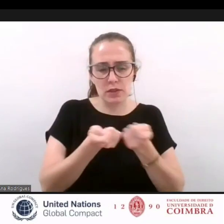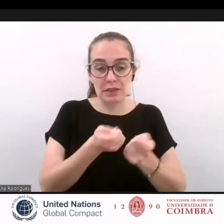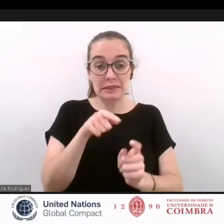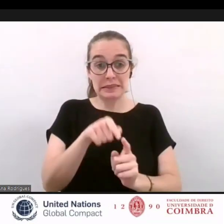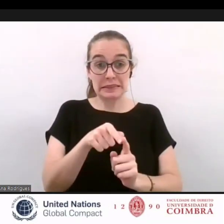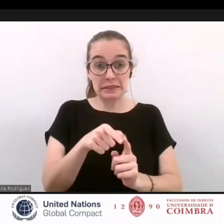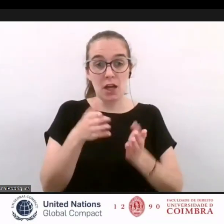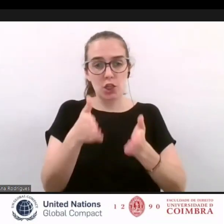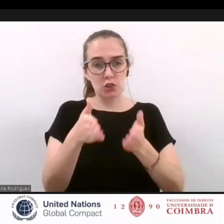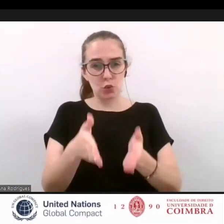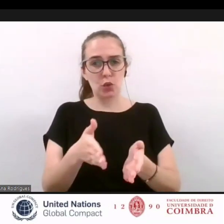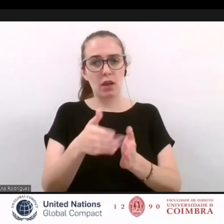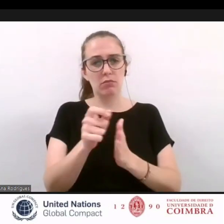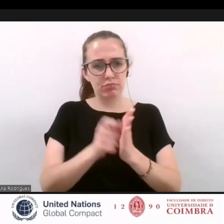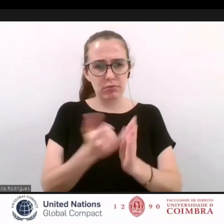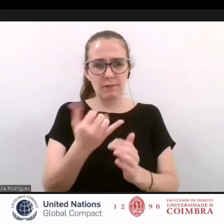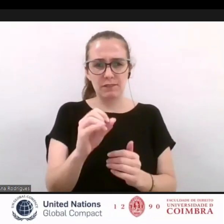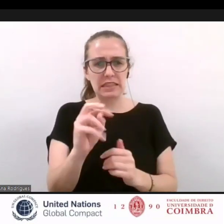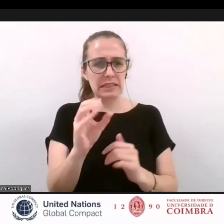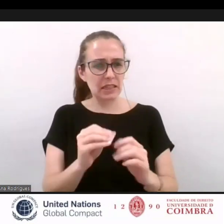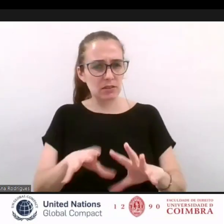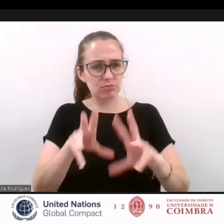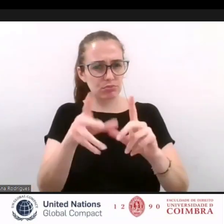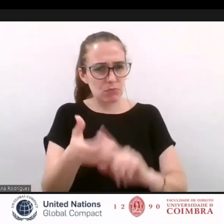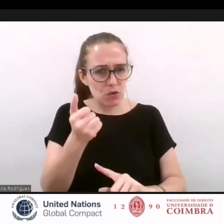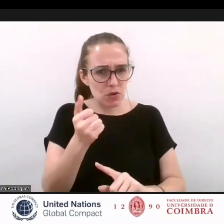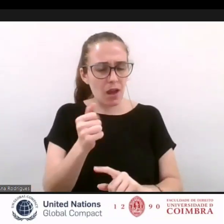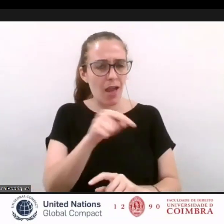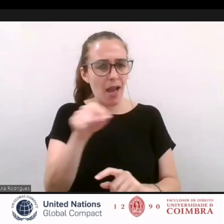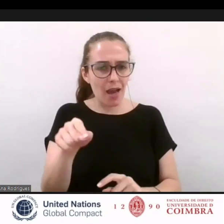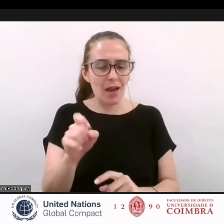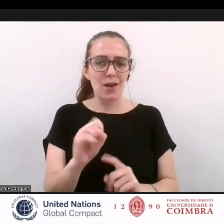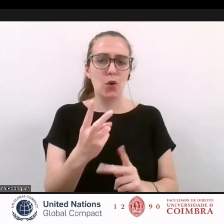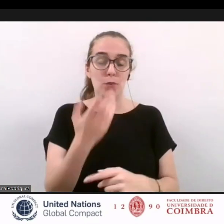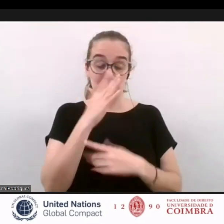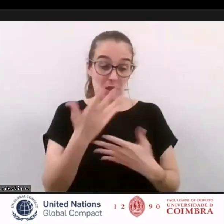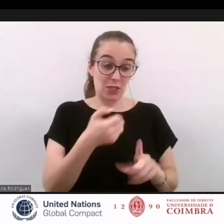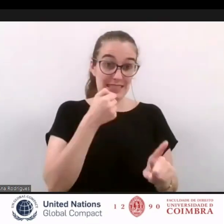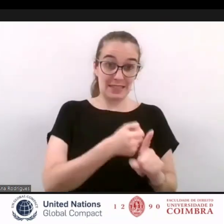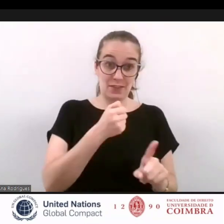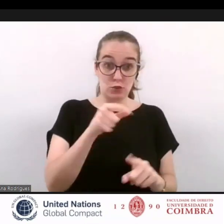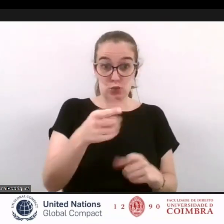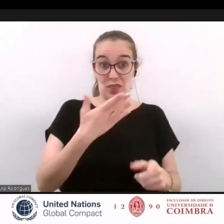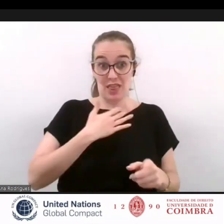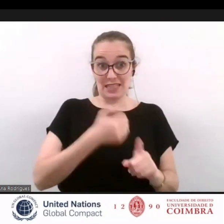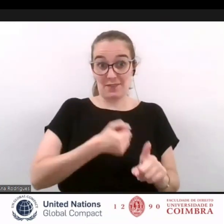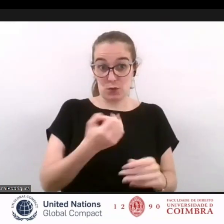Agenda 2030 e a prossecução dos Objetivos de Desenvolvimento Sustentável. No fundo, como verter os desafios que nos apresentou